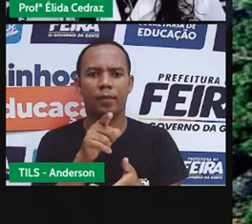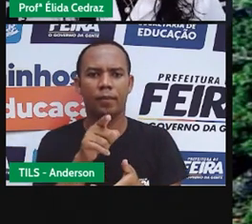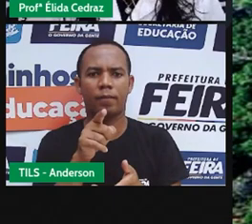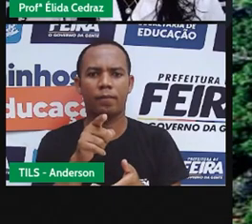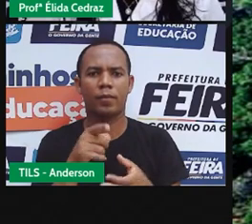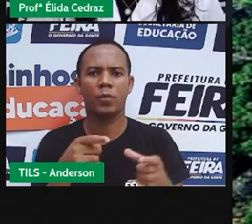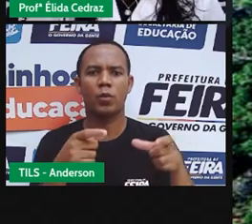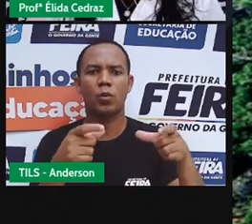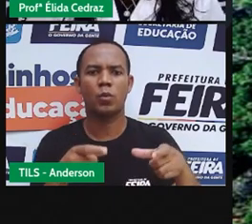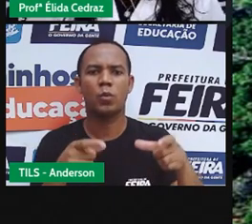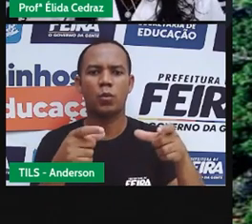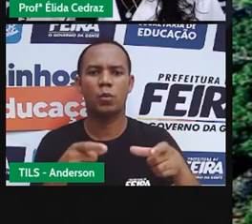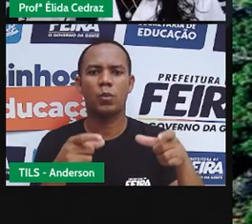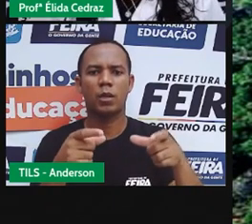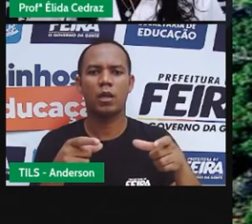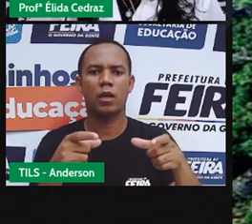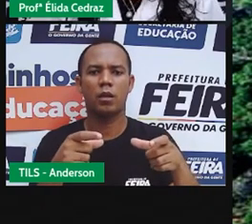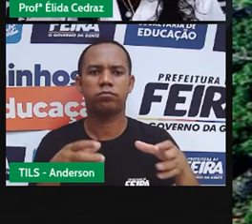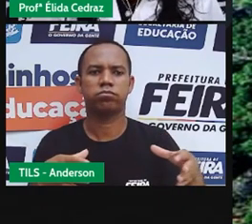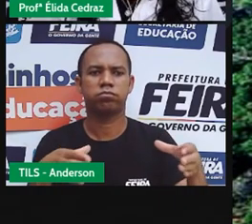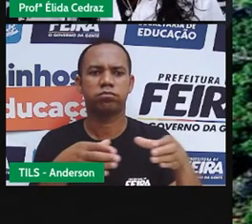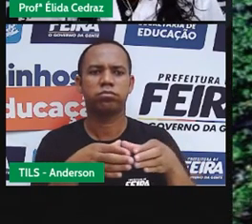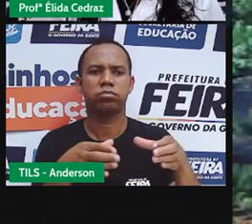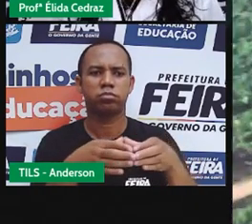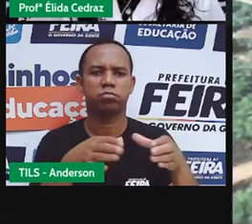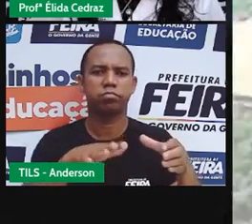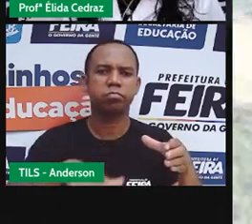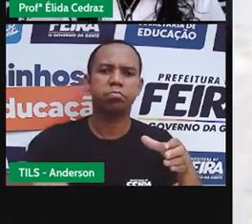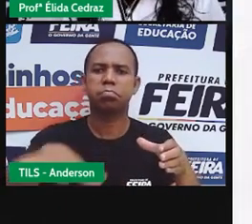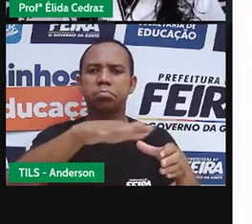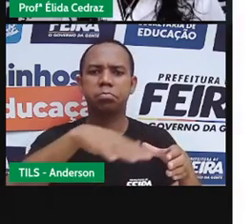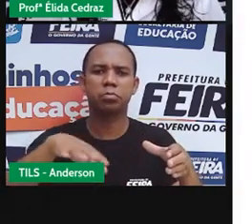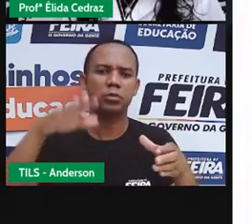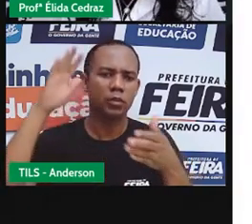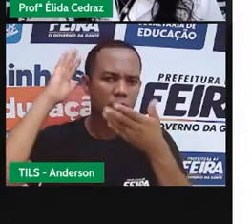Aqui é uma aldeia Xavante, no Mato Grosso.